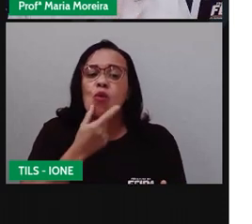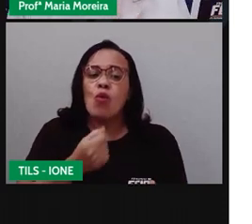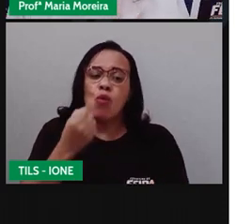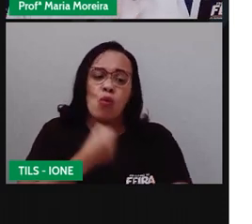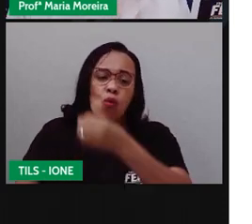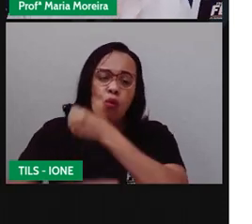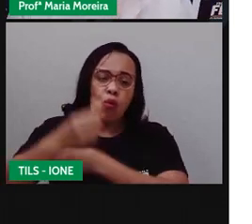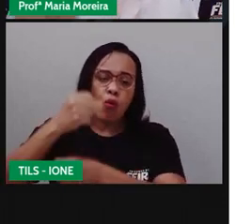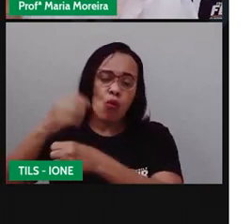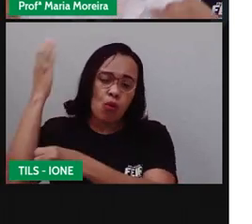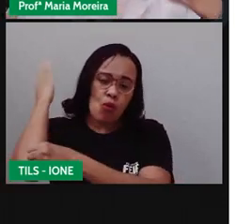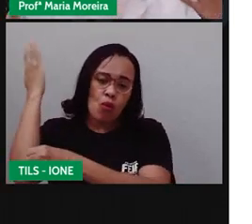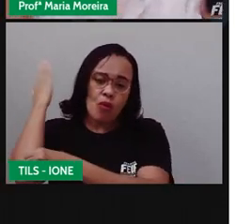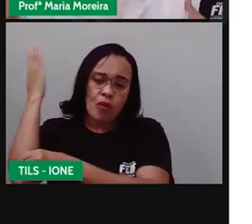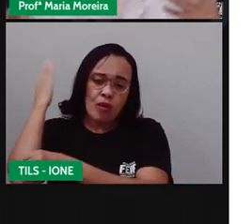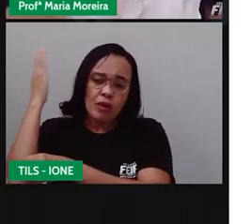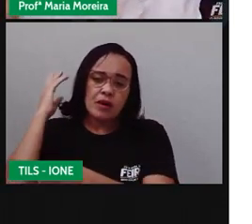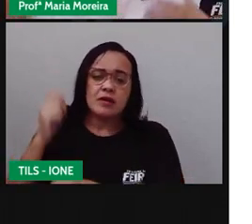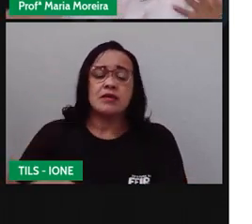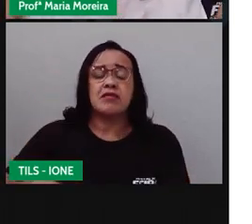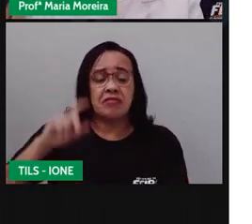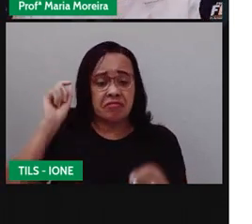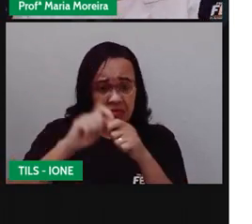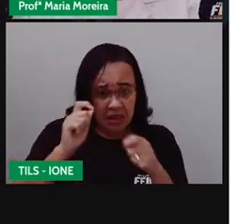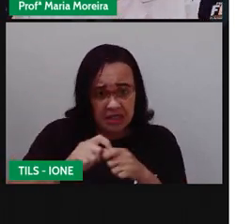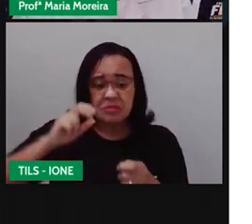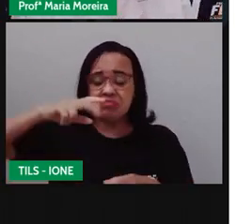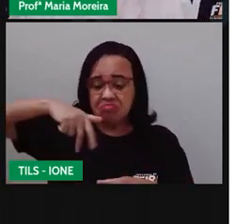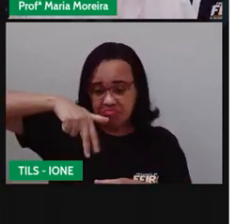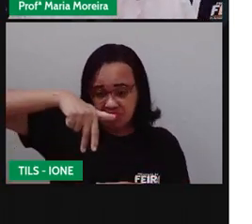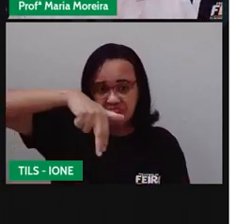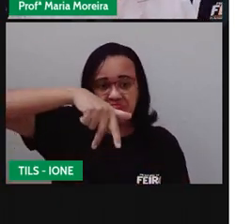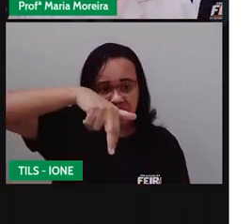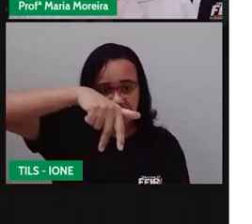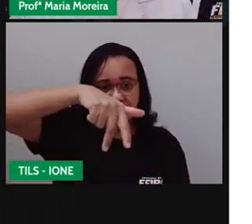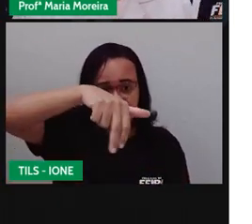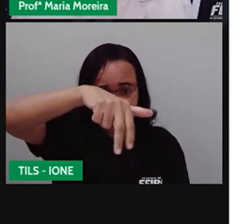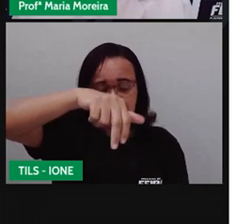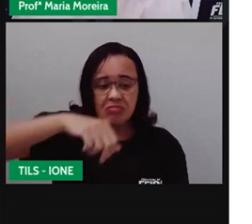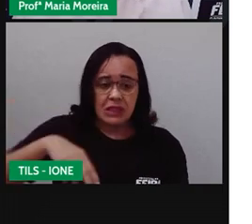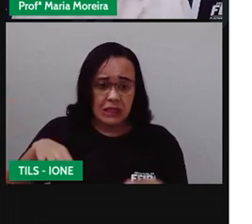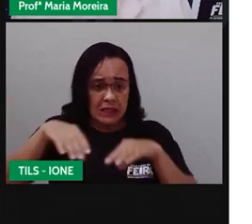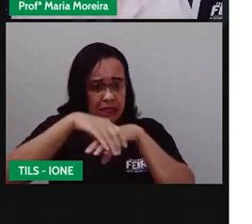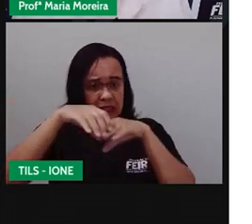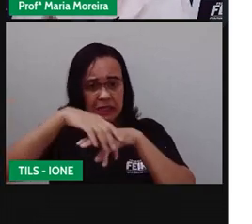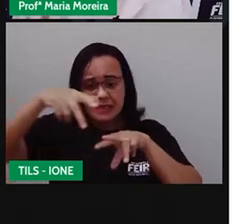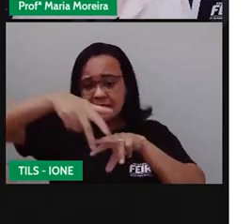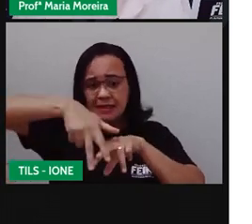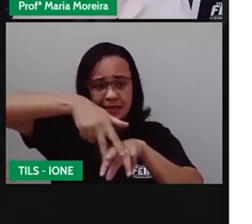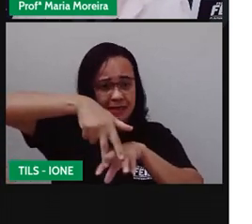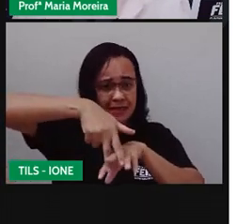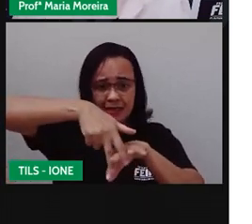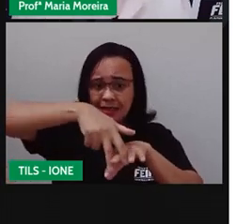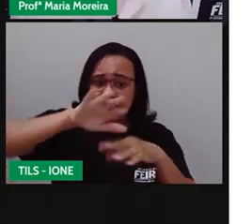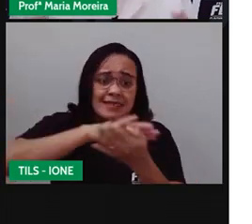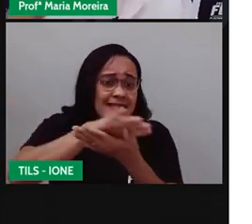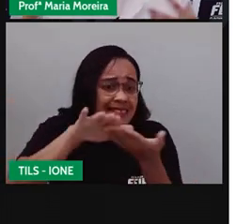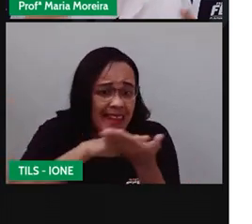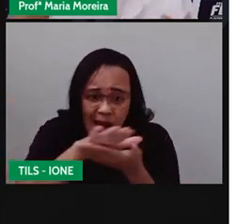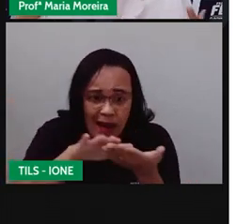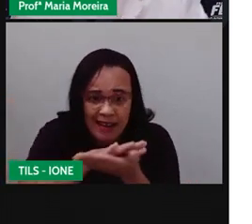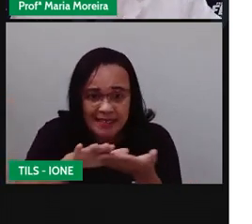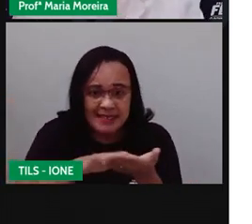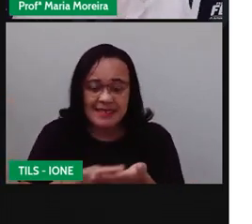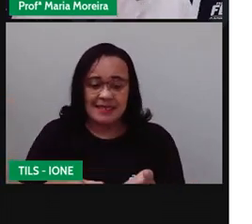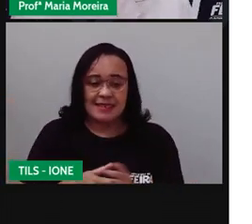da pré-história, ele fazia aí várias caminhadas, o quê? Descalços. E, né, como a Pró já falou aqui com vocês, o